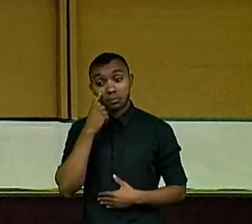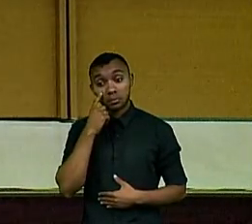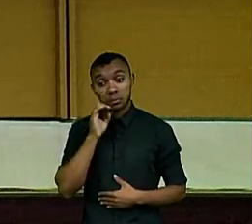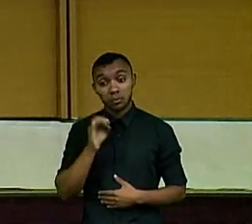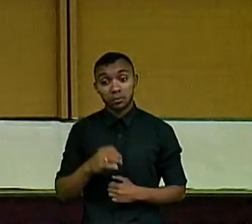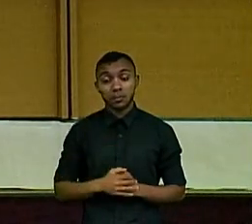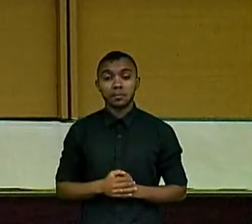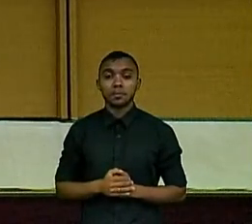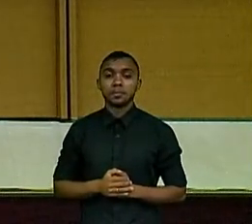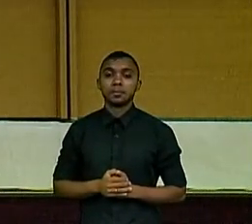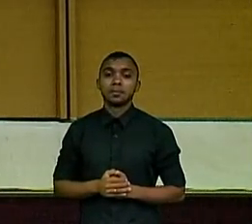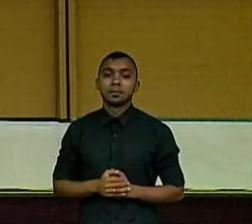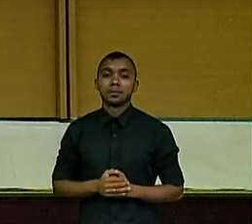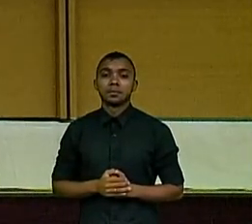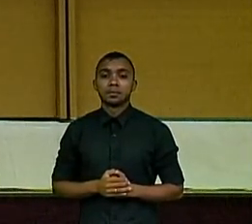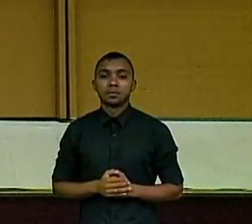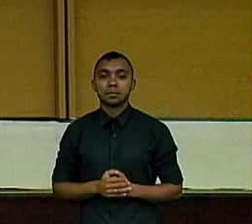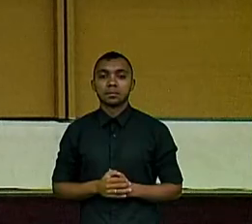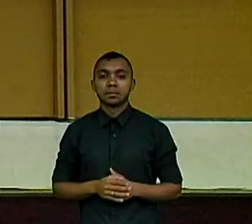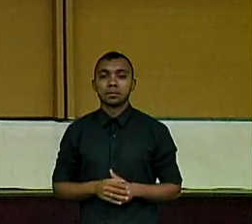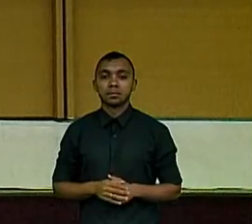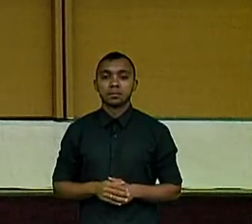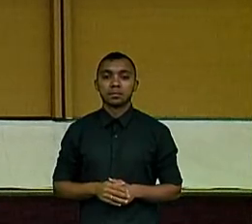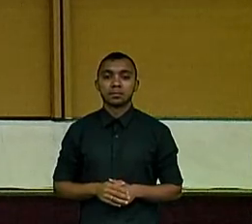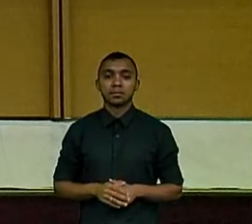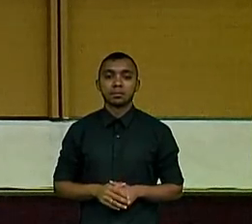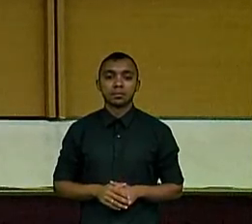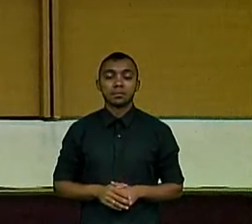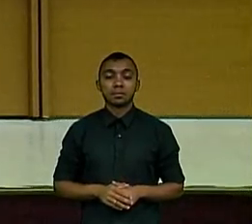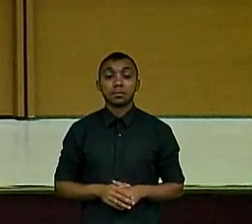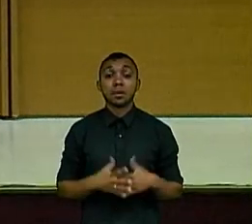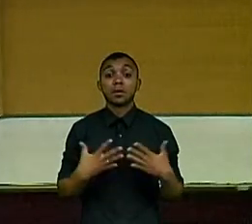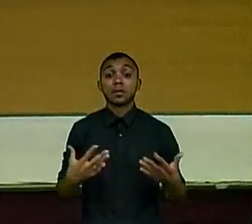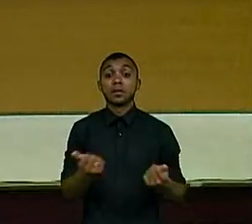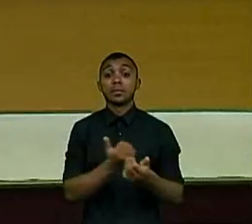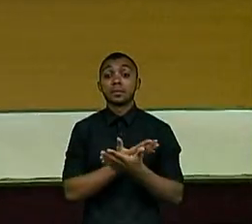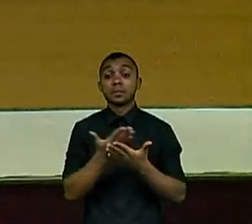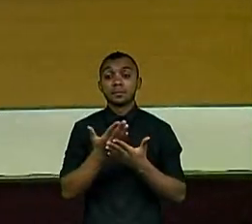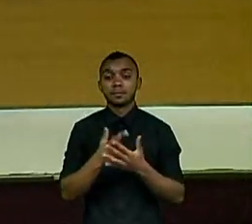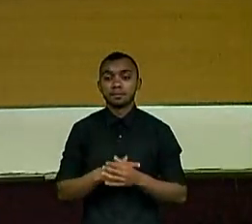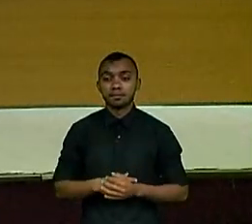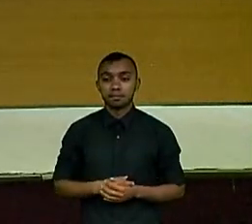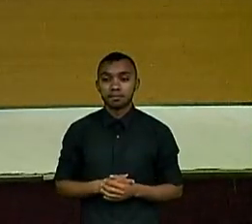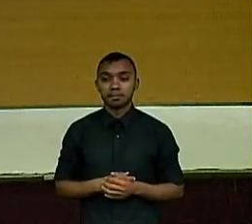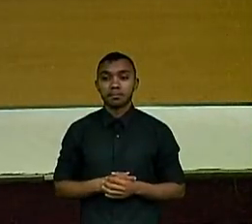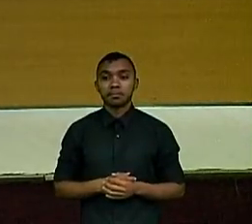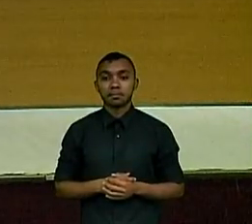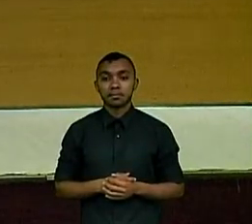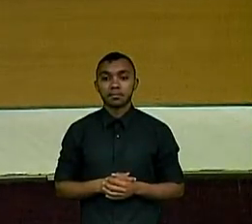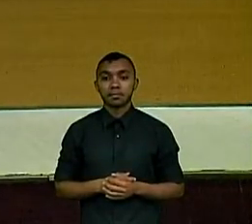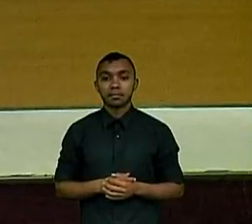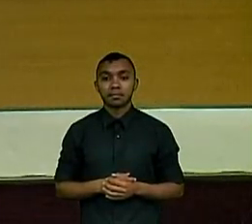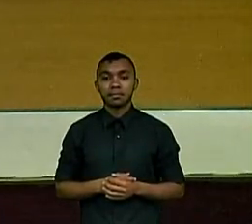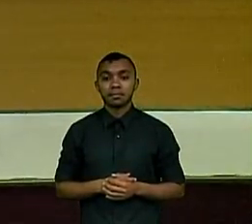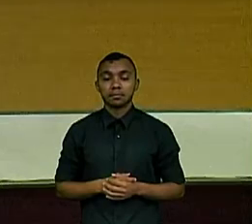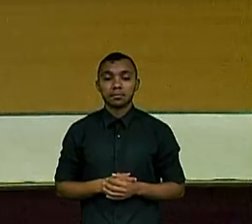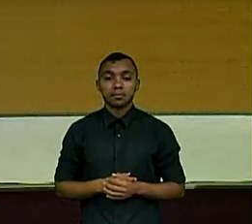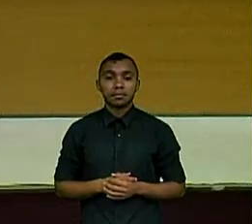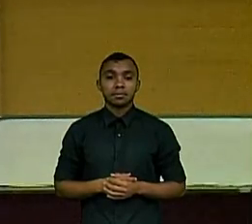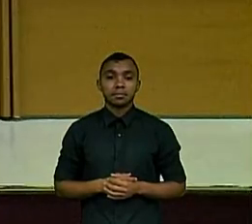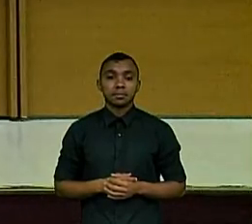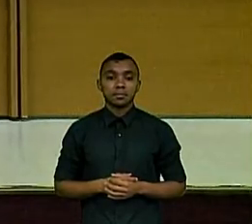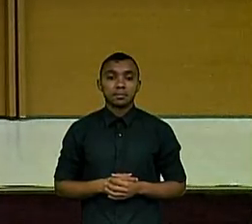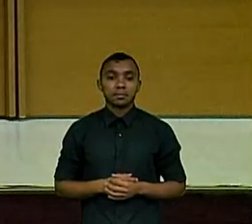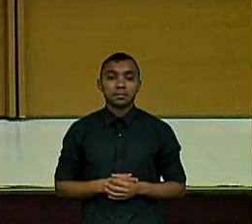eu acho que vocês merecem Tá então vamos lá né Vamos para o que interessa Ok